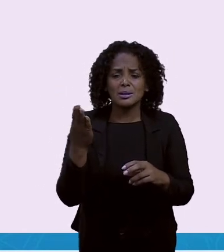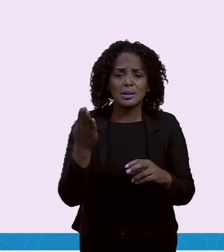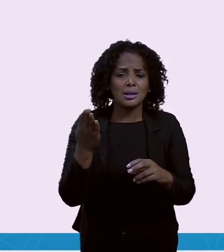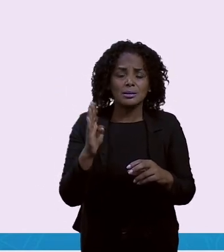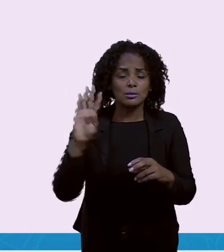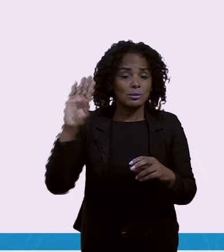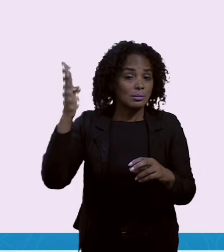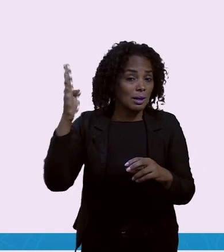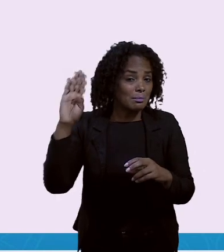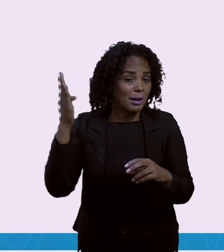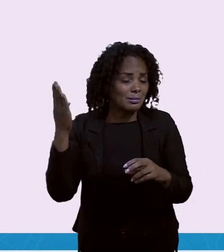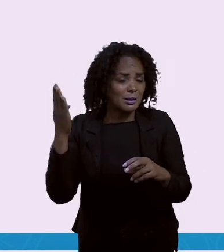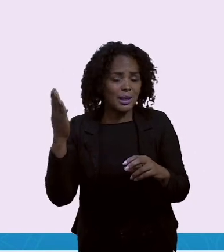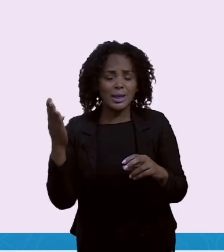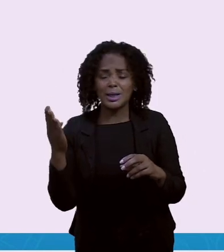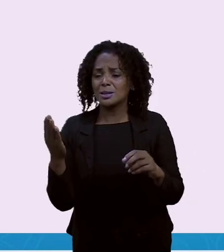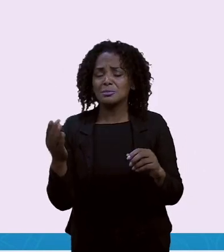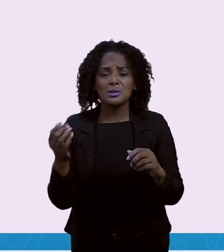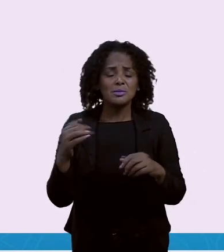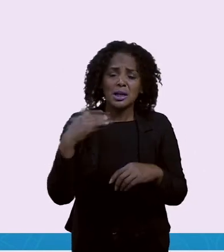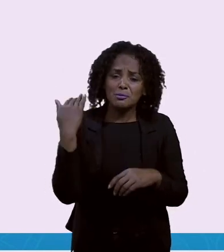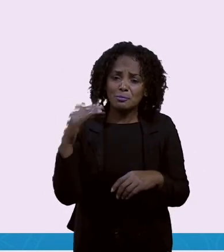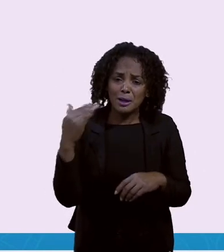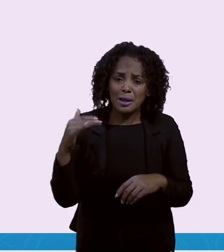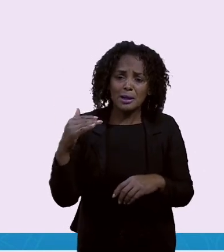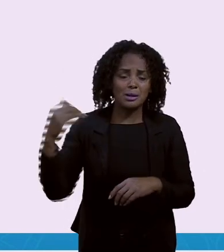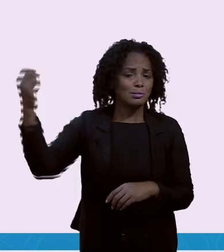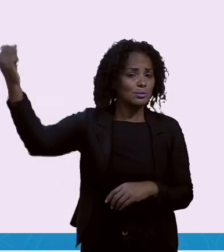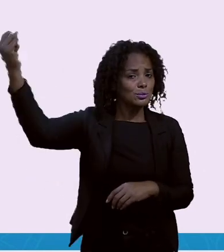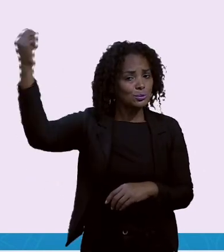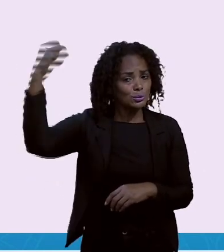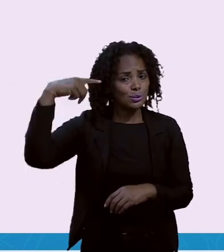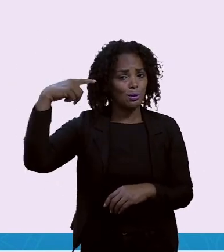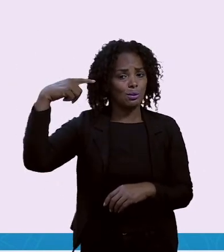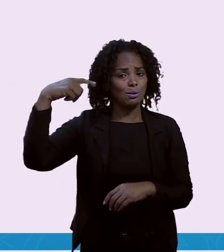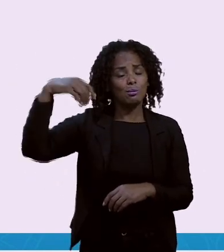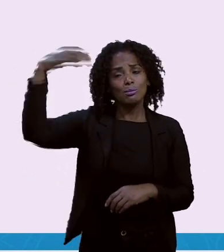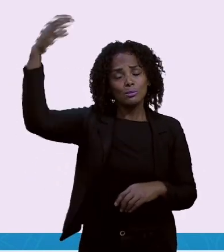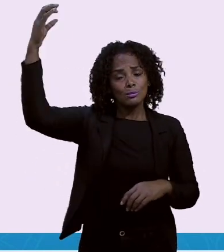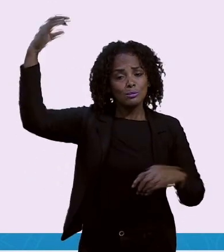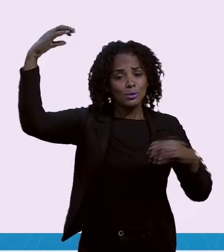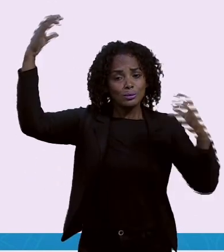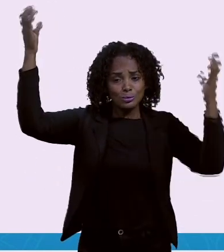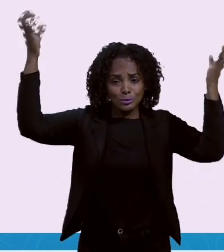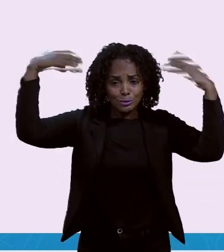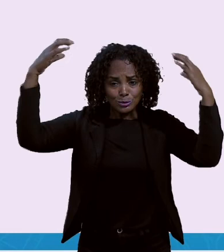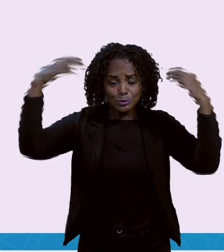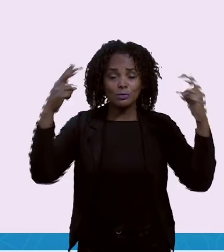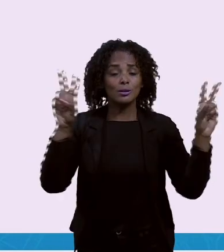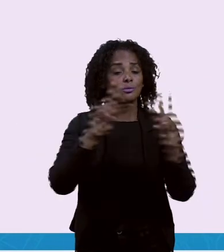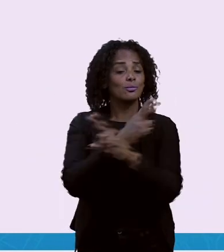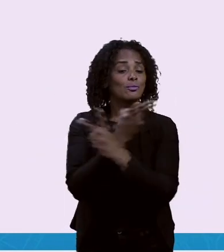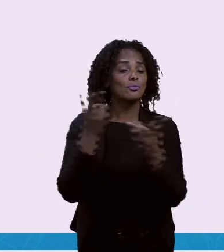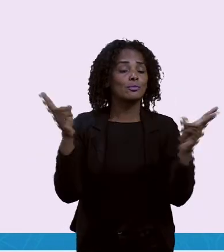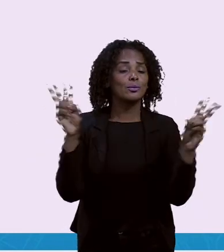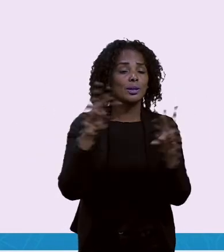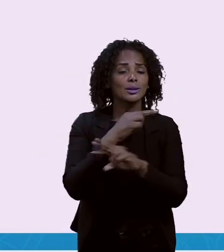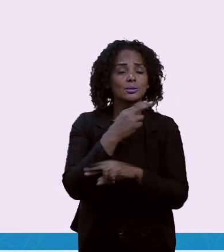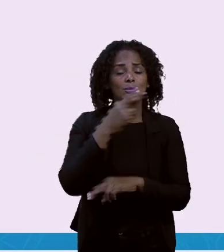agentes externos? Sol excessivo, chuva excessiva, vento,